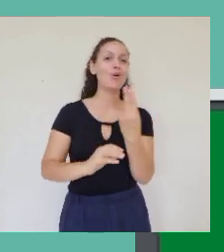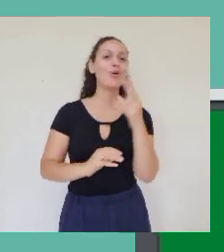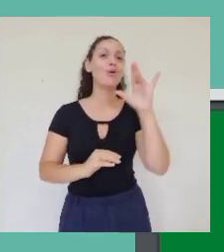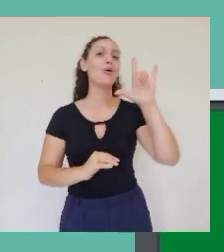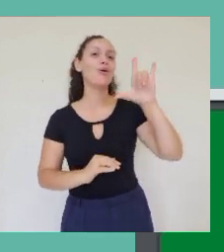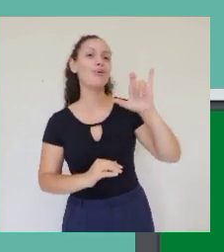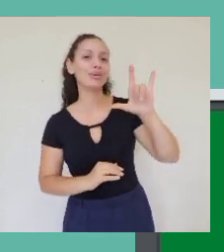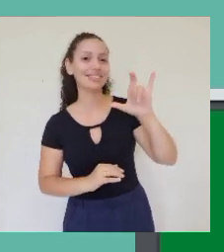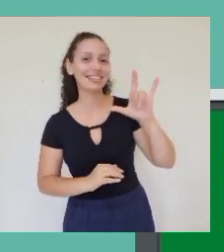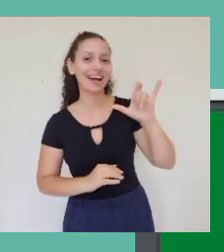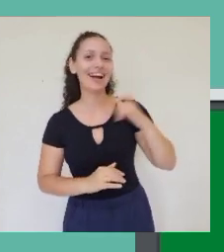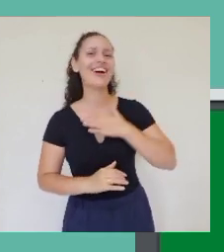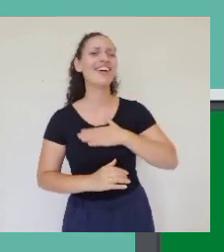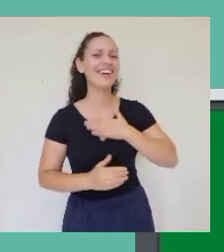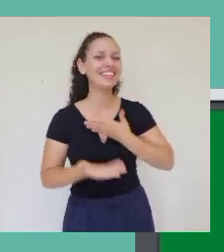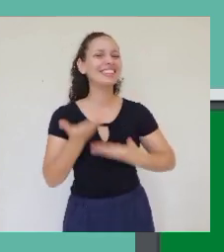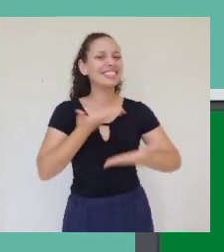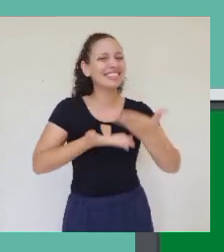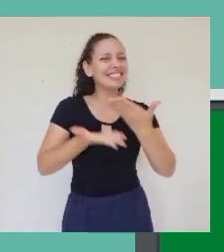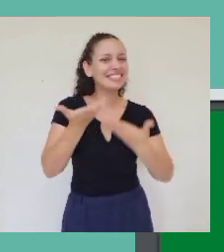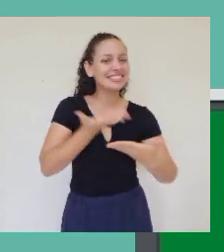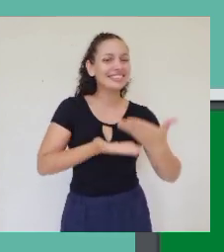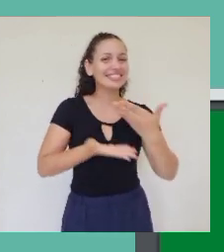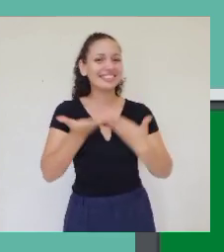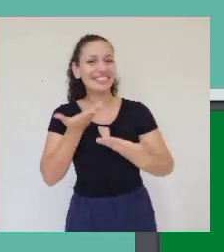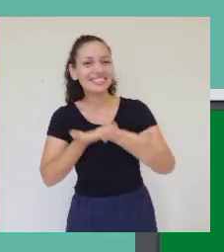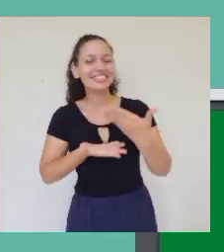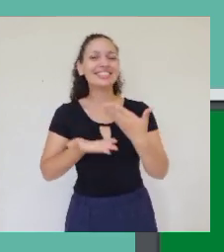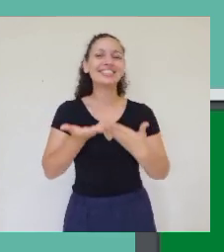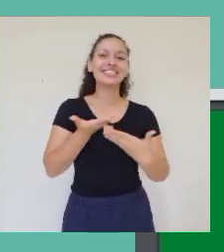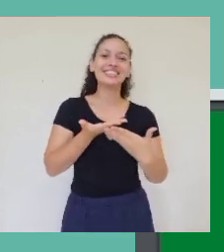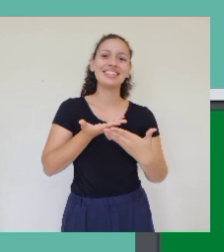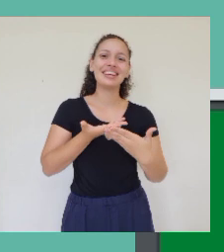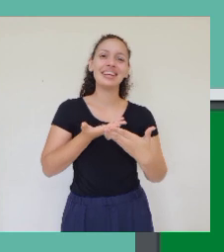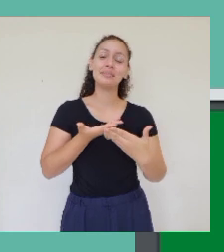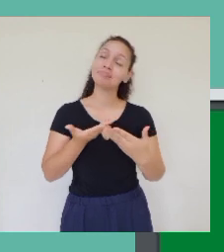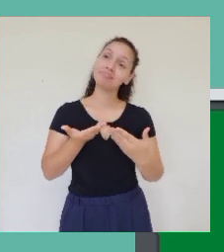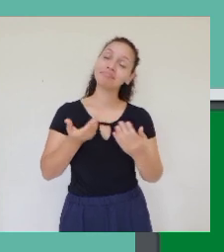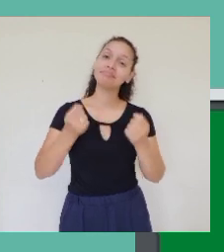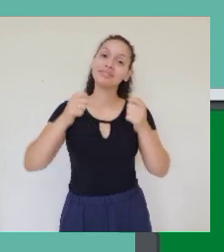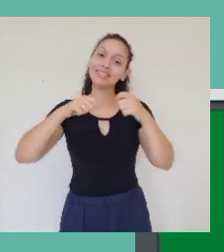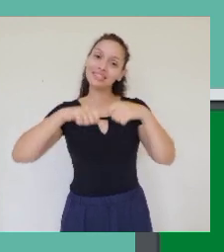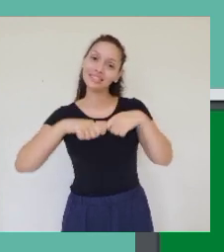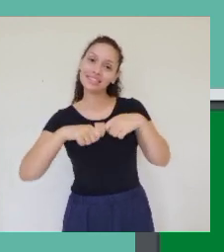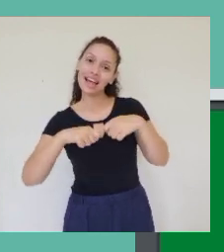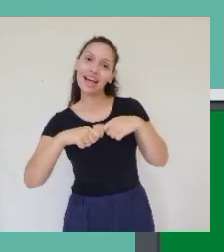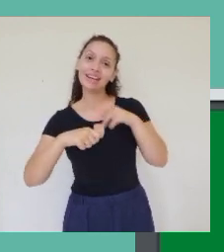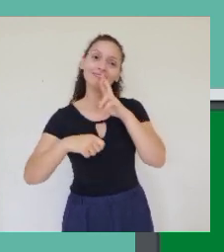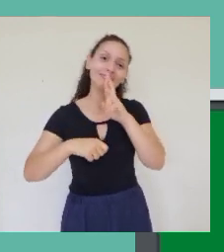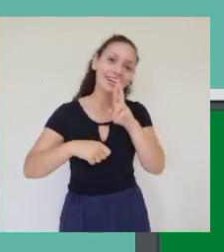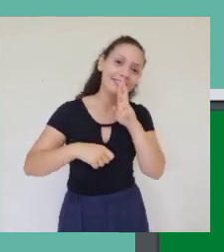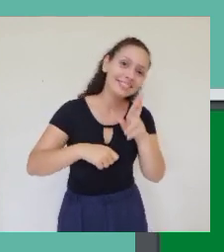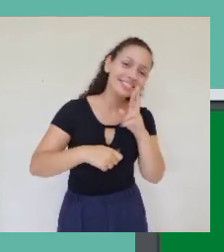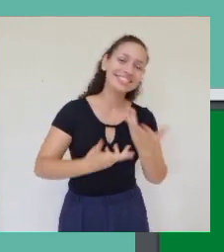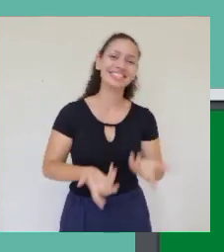bater um papo com você, dialogar e tentar juntos, né, tirar essa dúvida, tá bom?